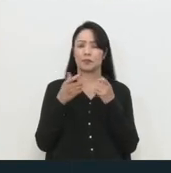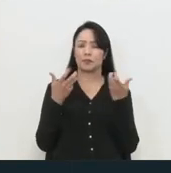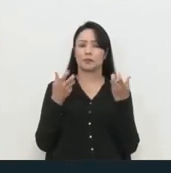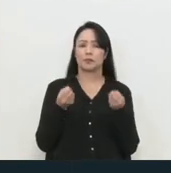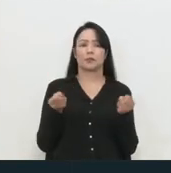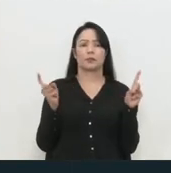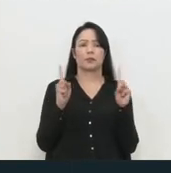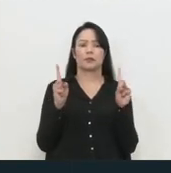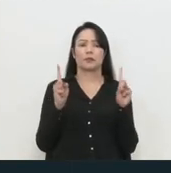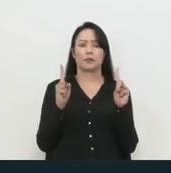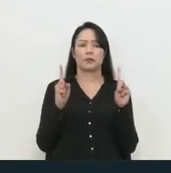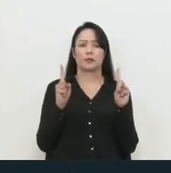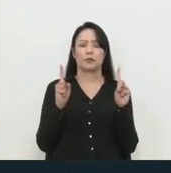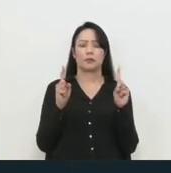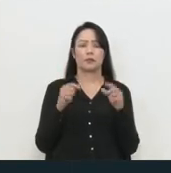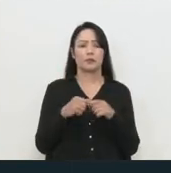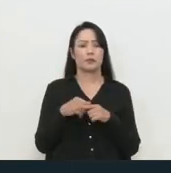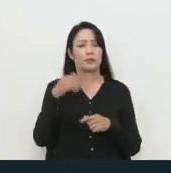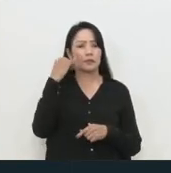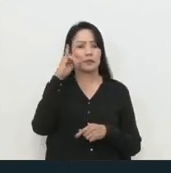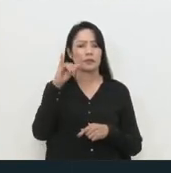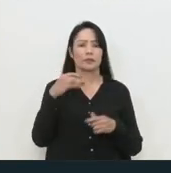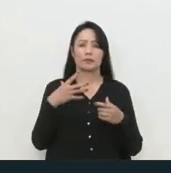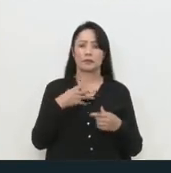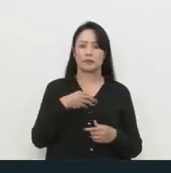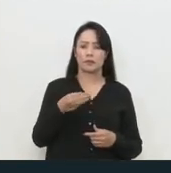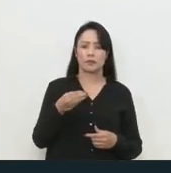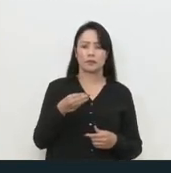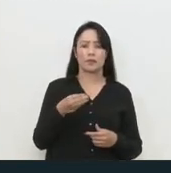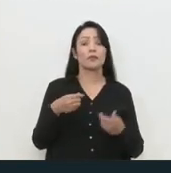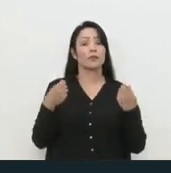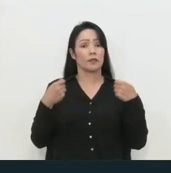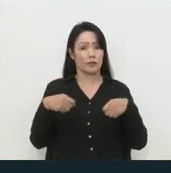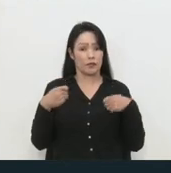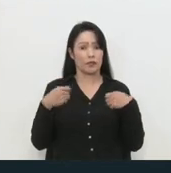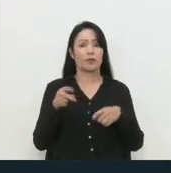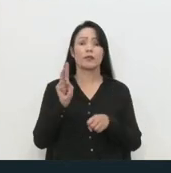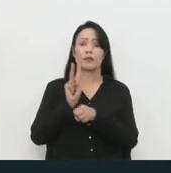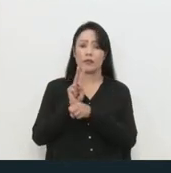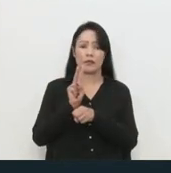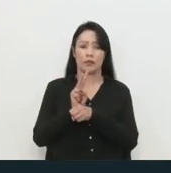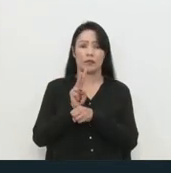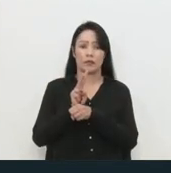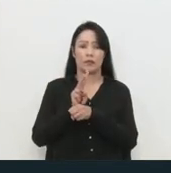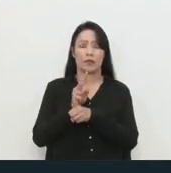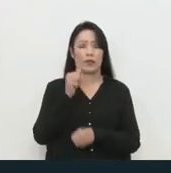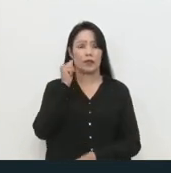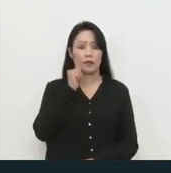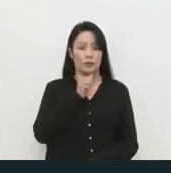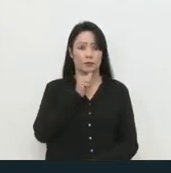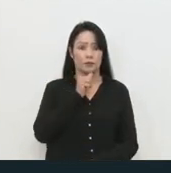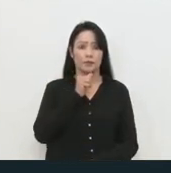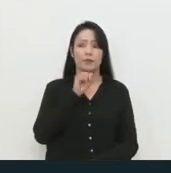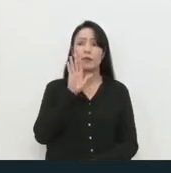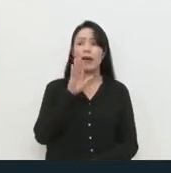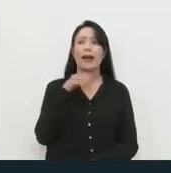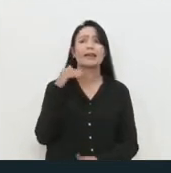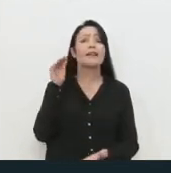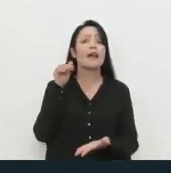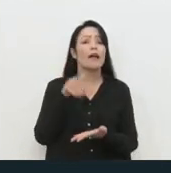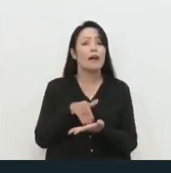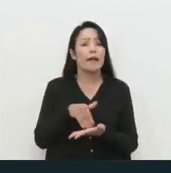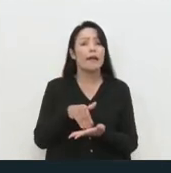o que fazer é necessário proteger as mulheres sim é necessário proteger as mulheres Mas até quando